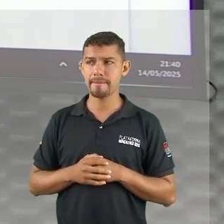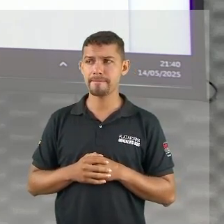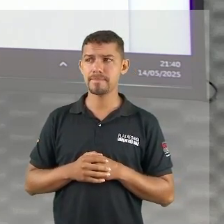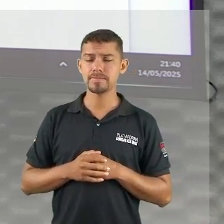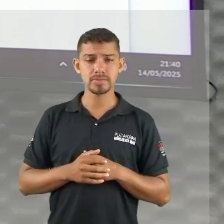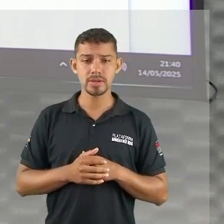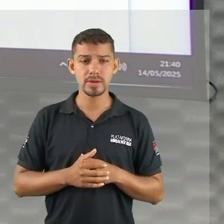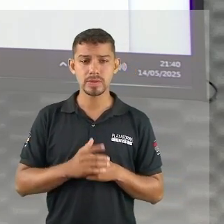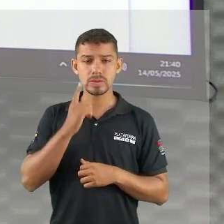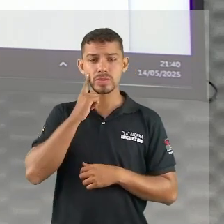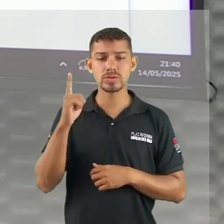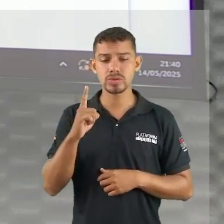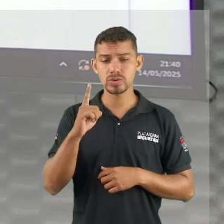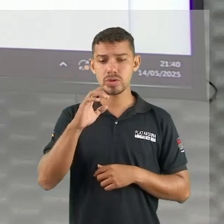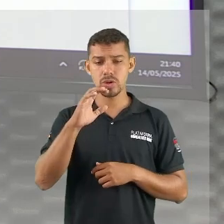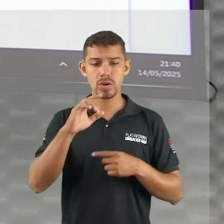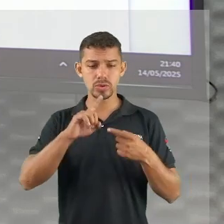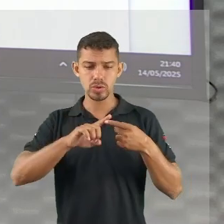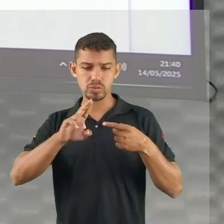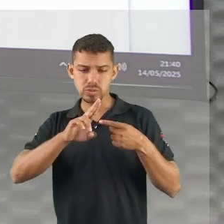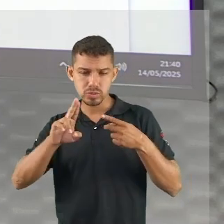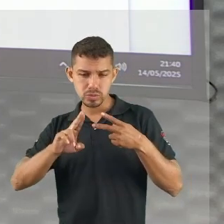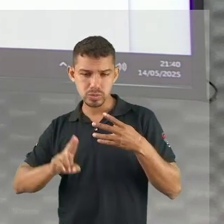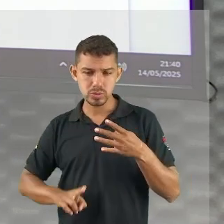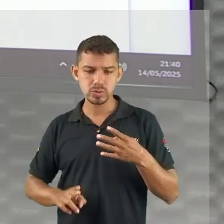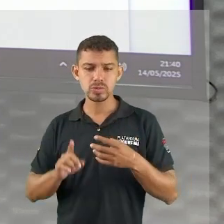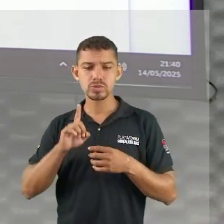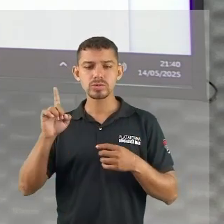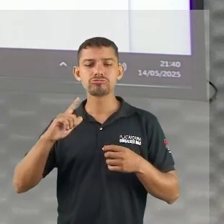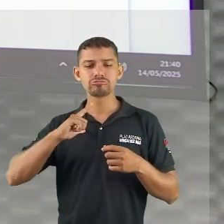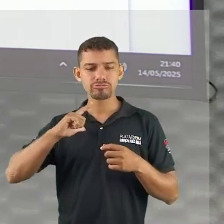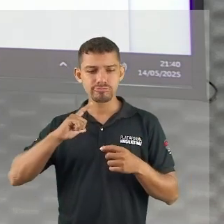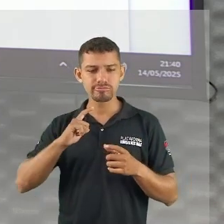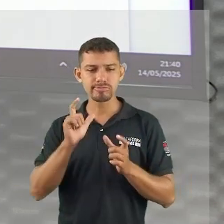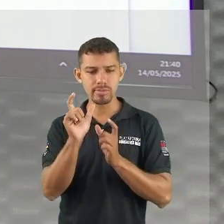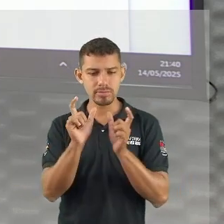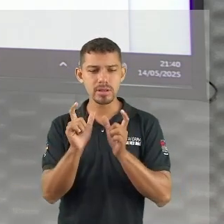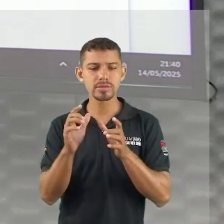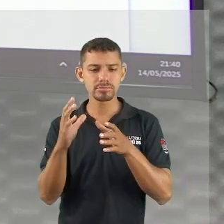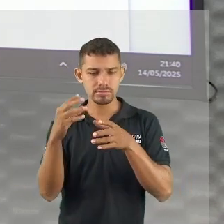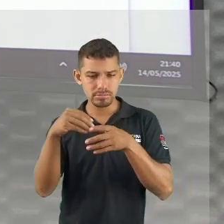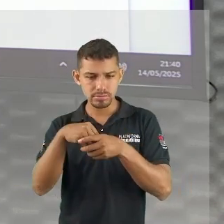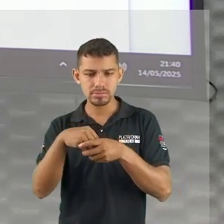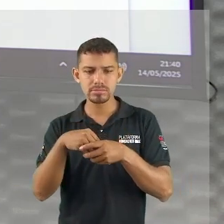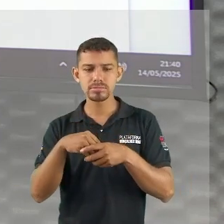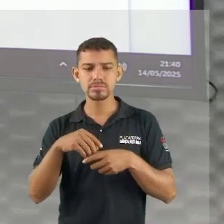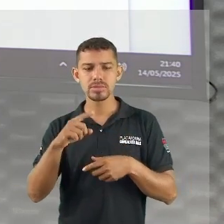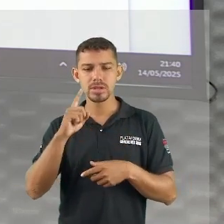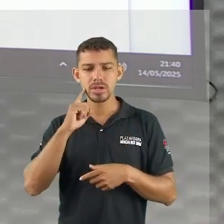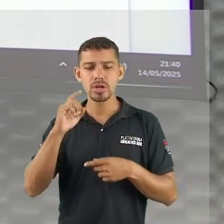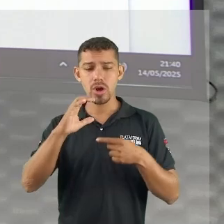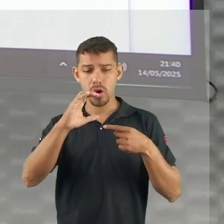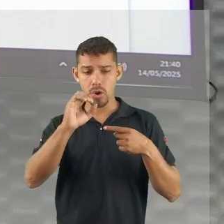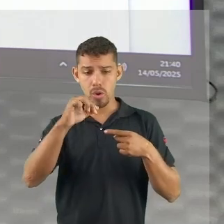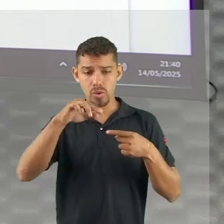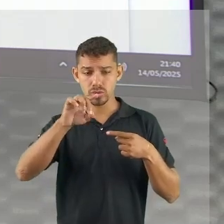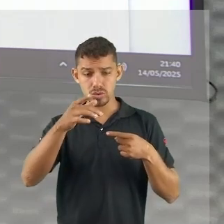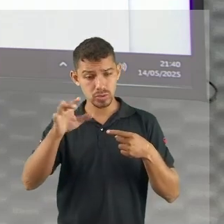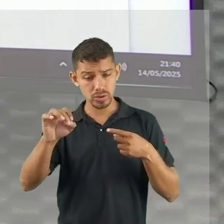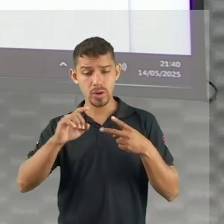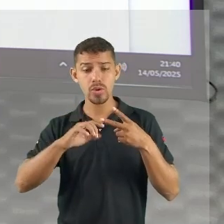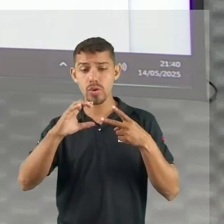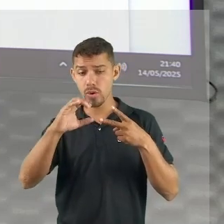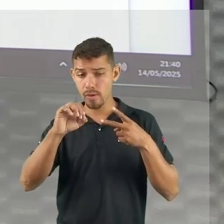Pelos processos de condução, convecção e irradiação. Temos elementos nas garrafas térmicas que dificultam a